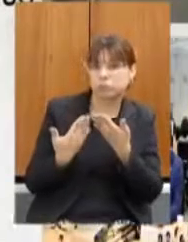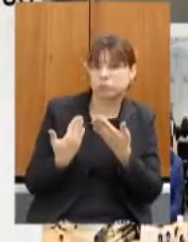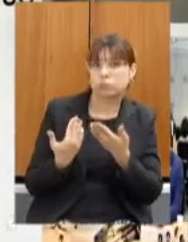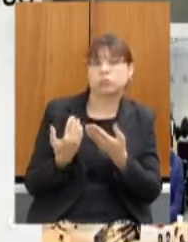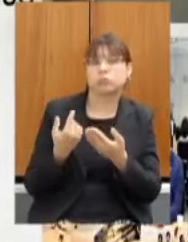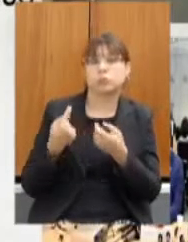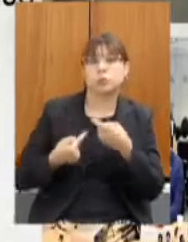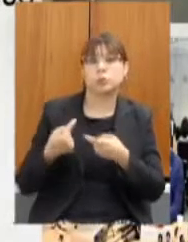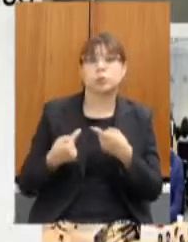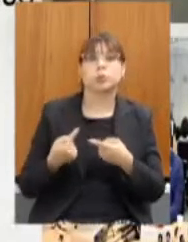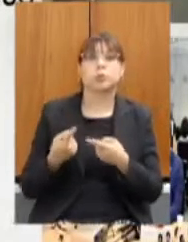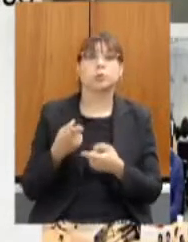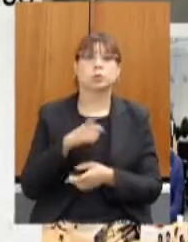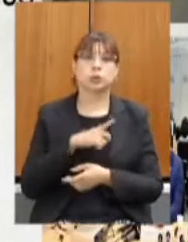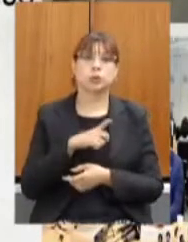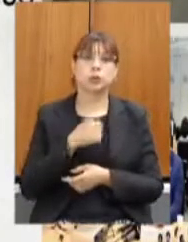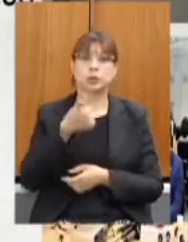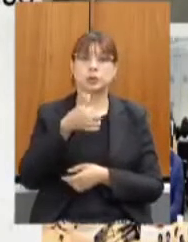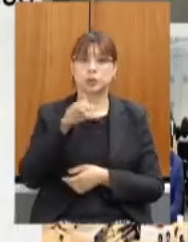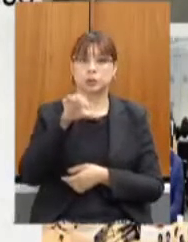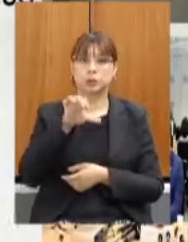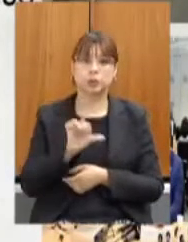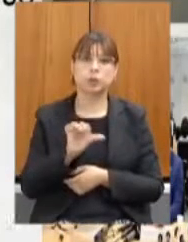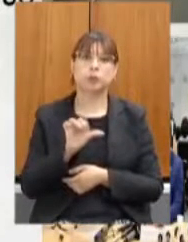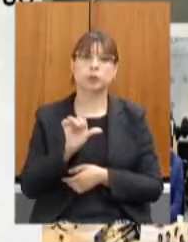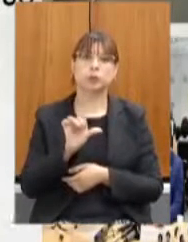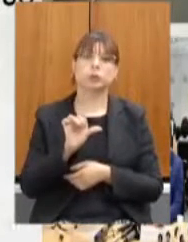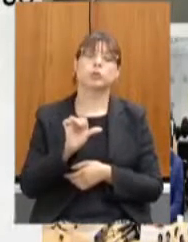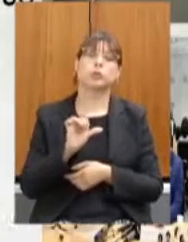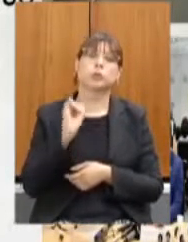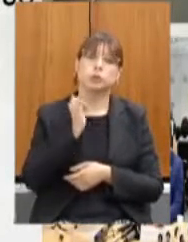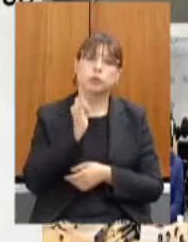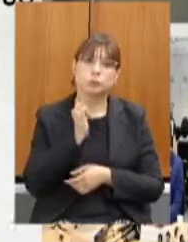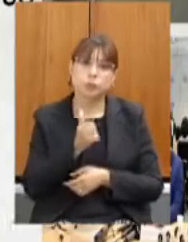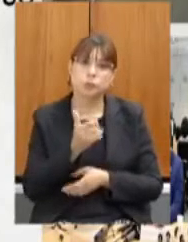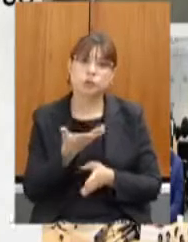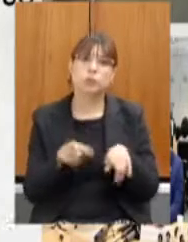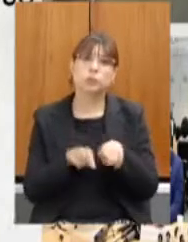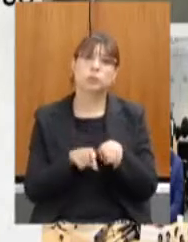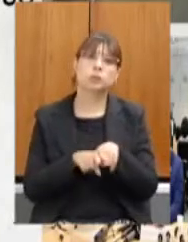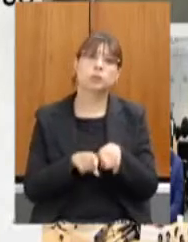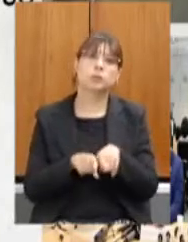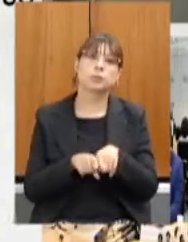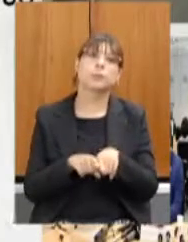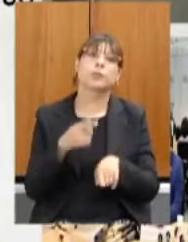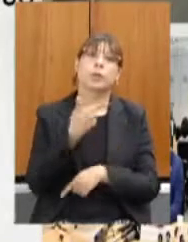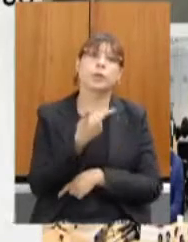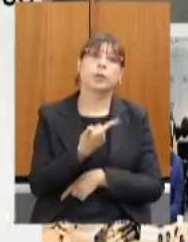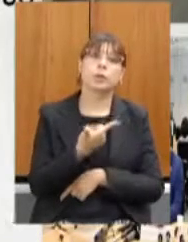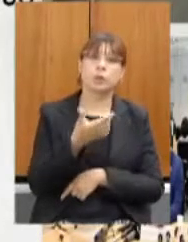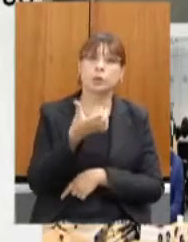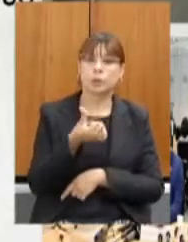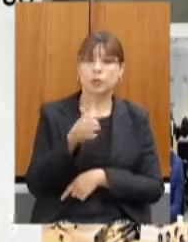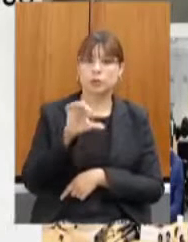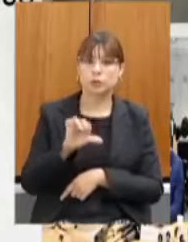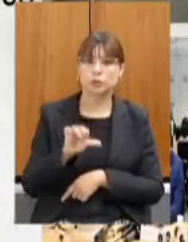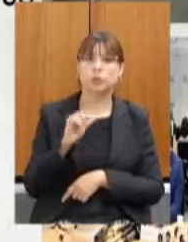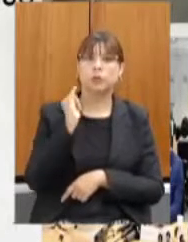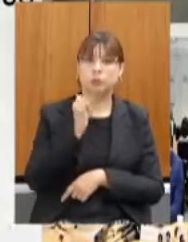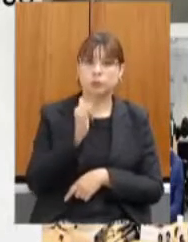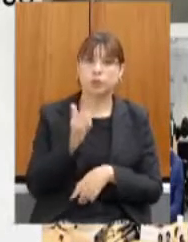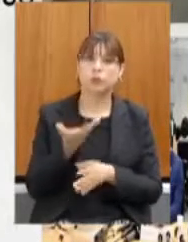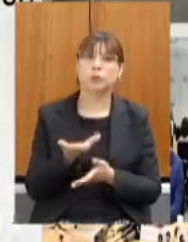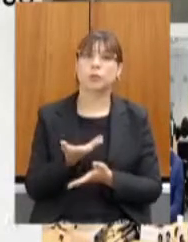diários que nós geramos até hoje 19 boletins especiais semanais boletins sobre ocupação de leite